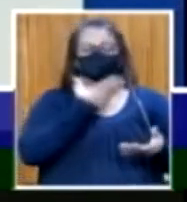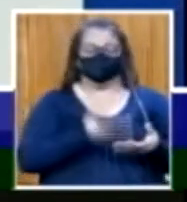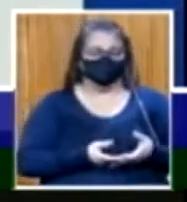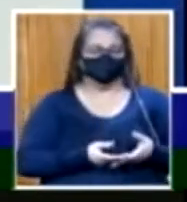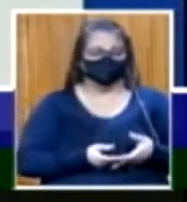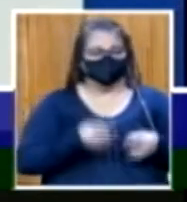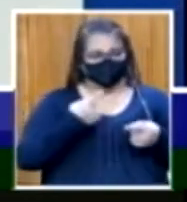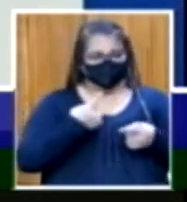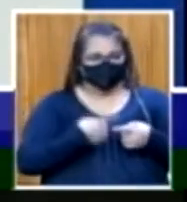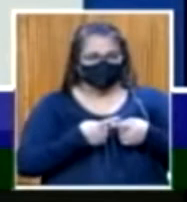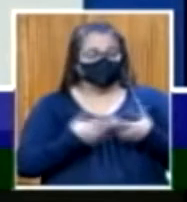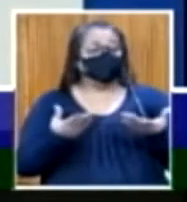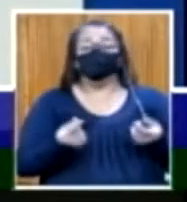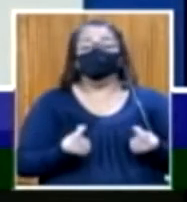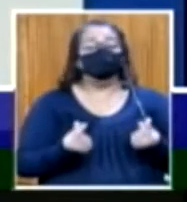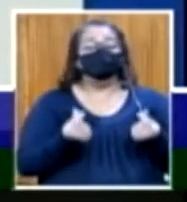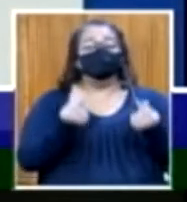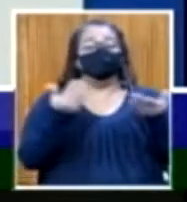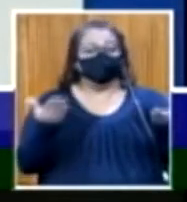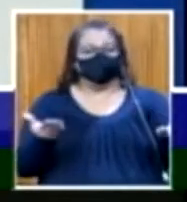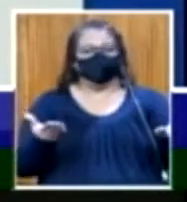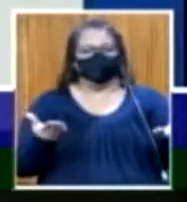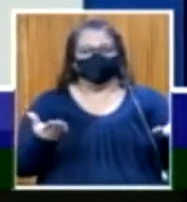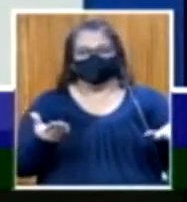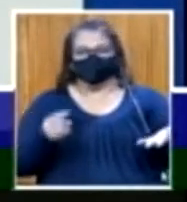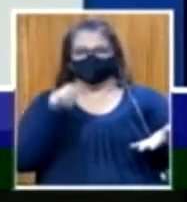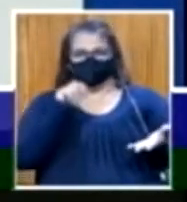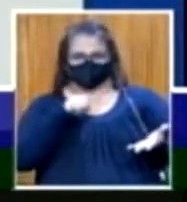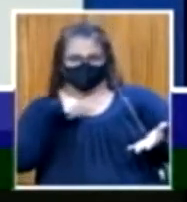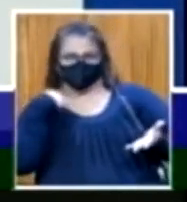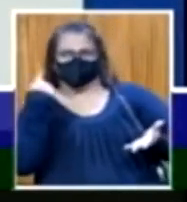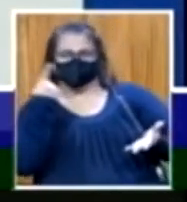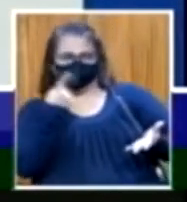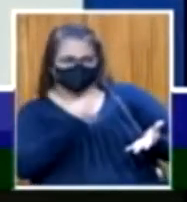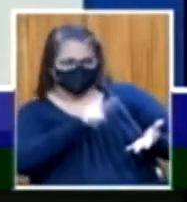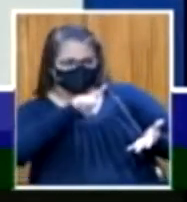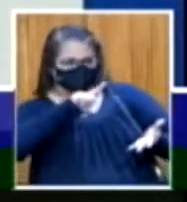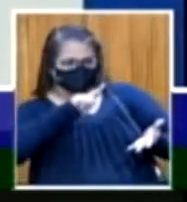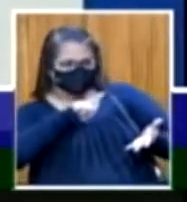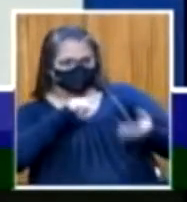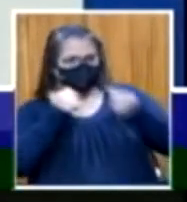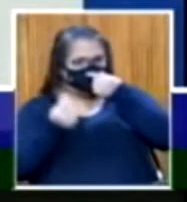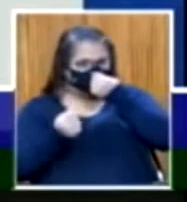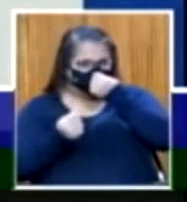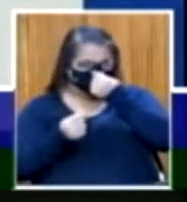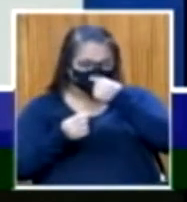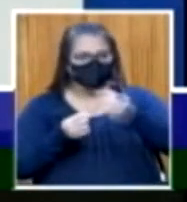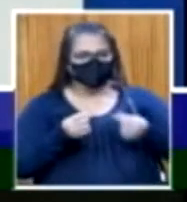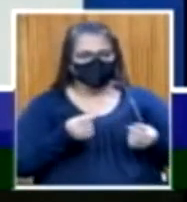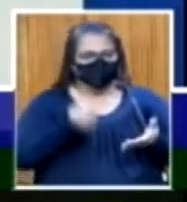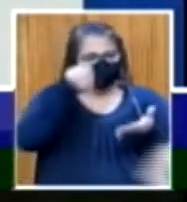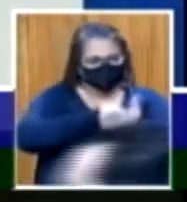não compensará financeiramente mesmo. O que vamos ter de